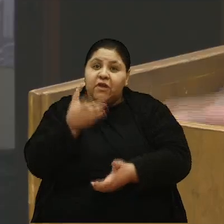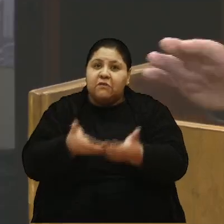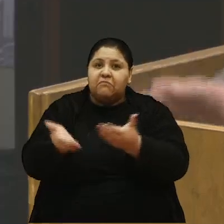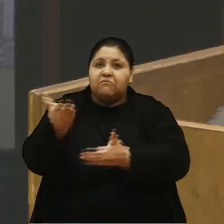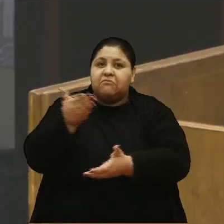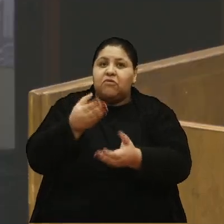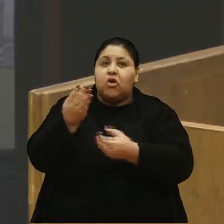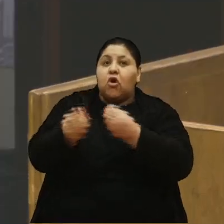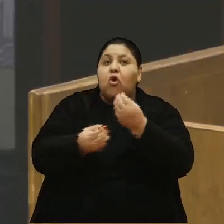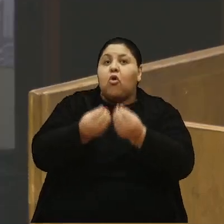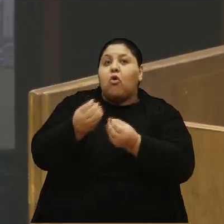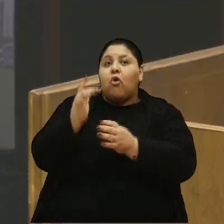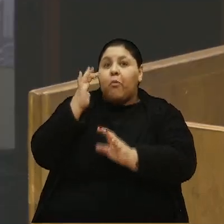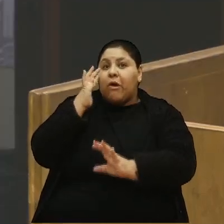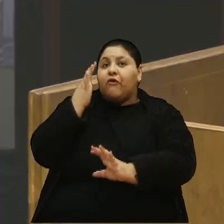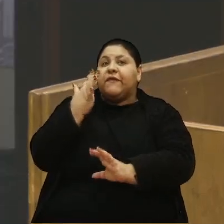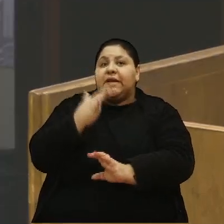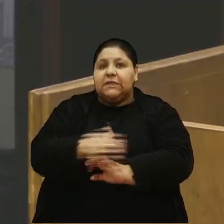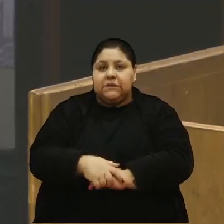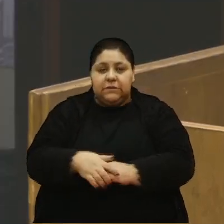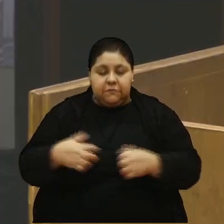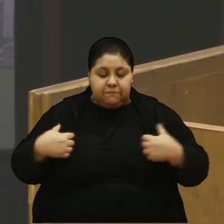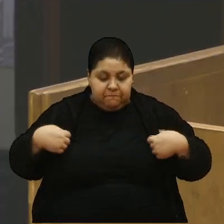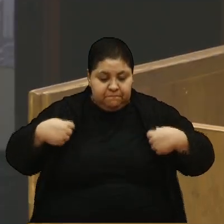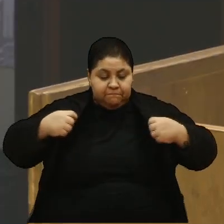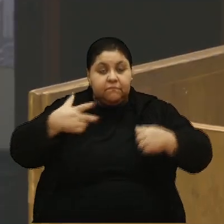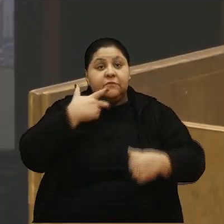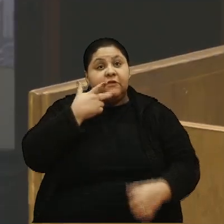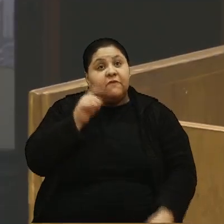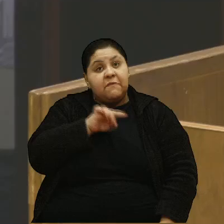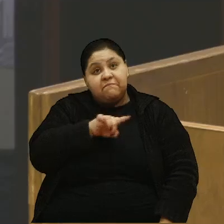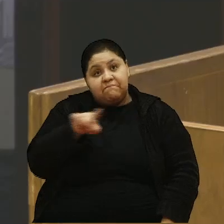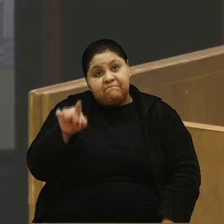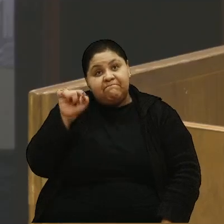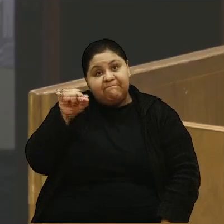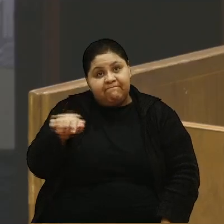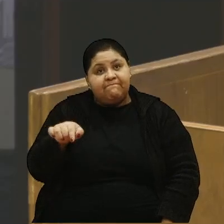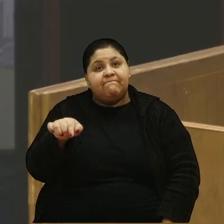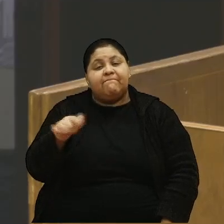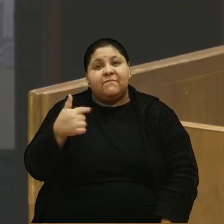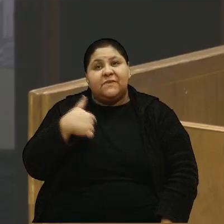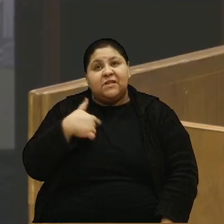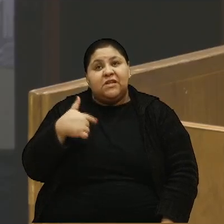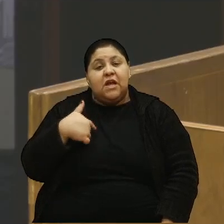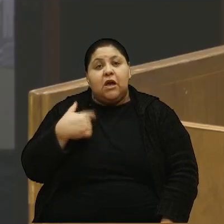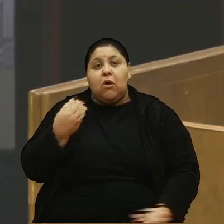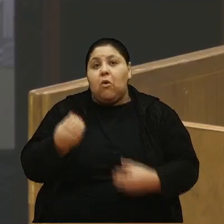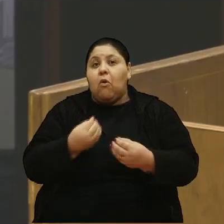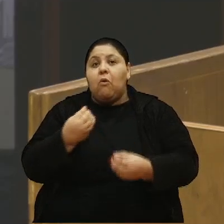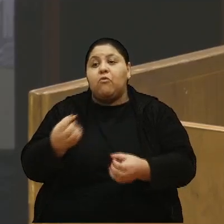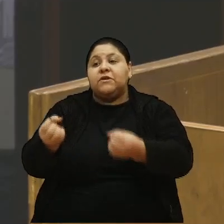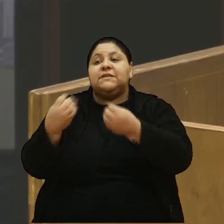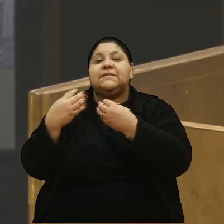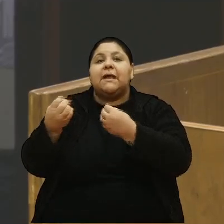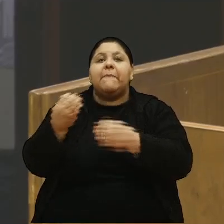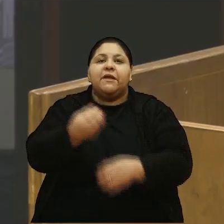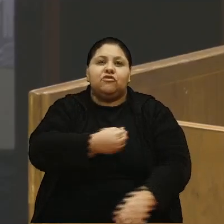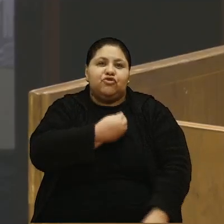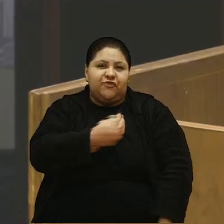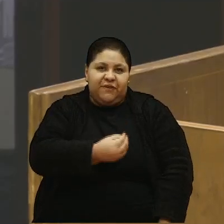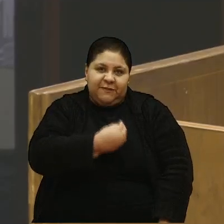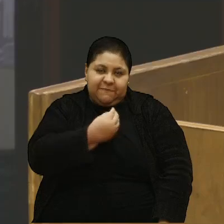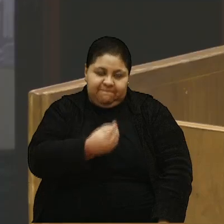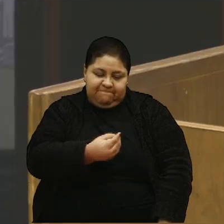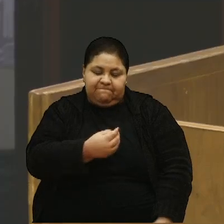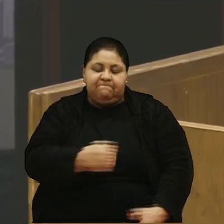de como as coisas acontecem. Confesso a vocês que ali está sendo para mim uma lição de vida. Declaração de líder do Uma PS. lição